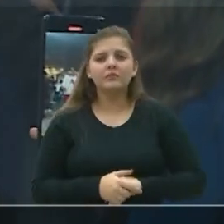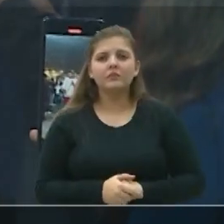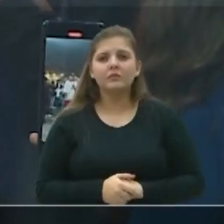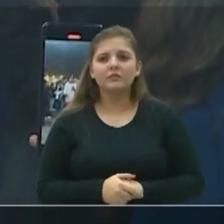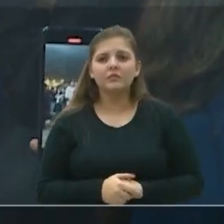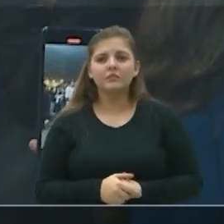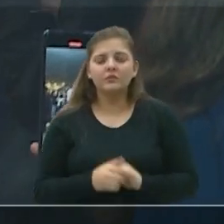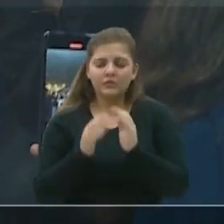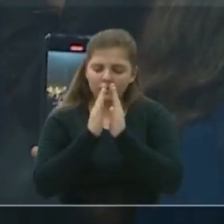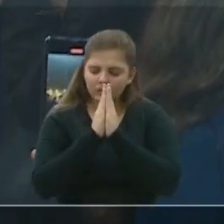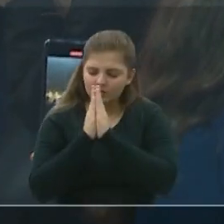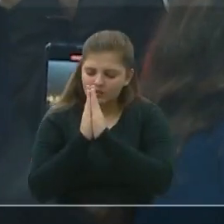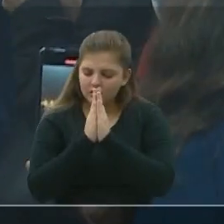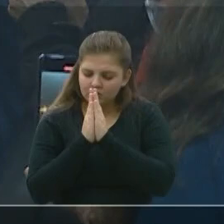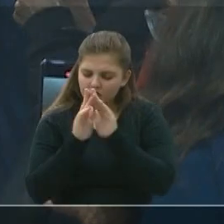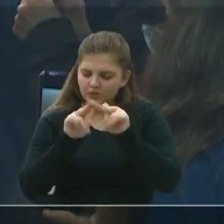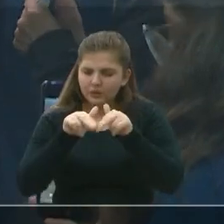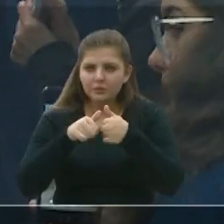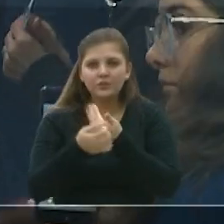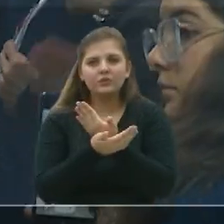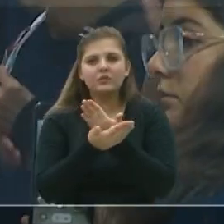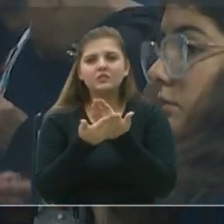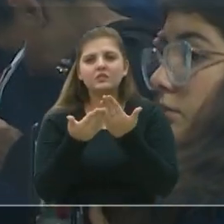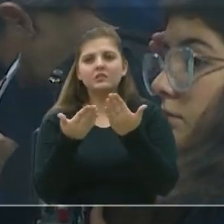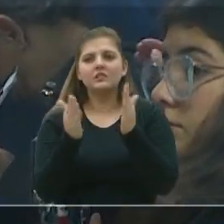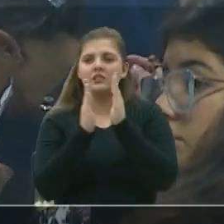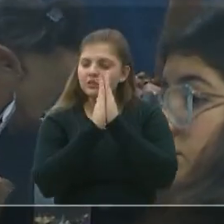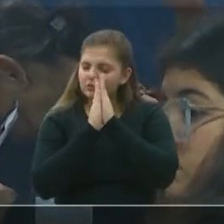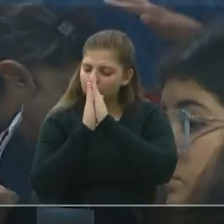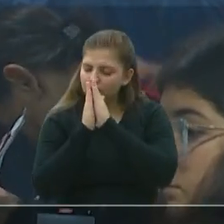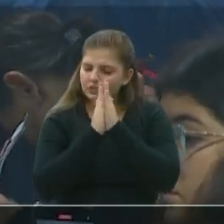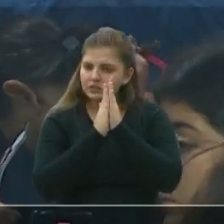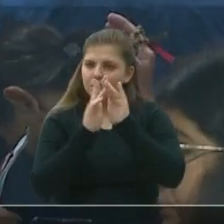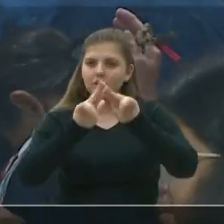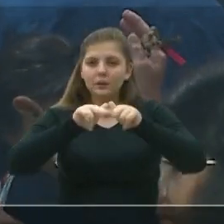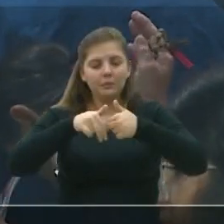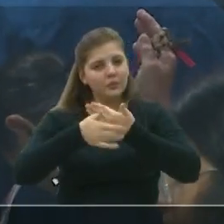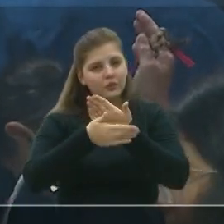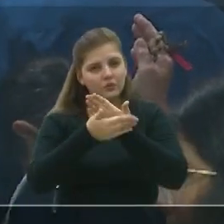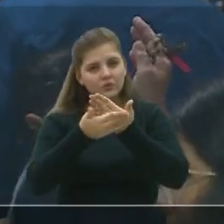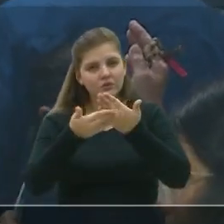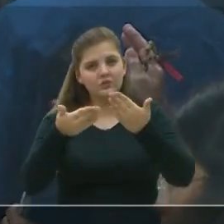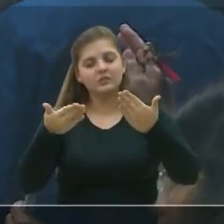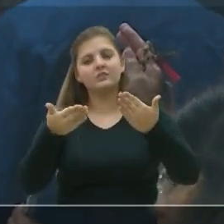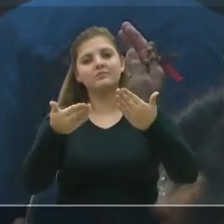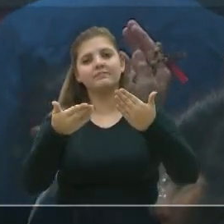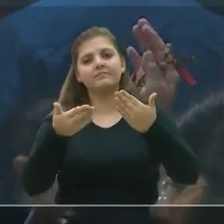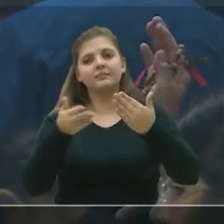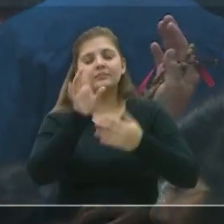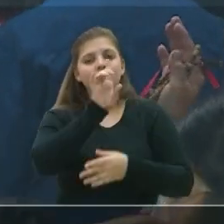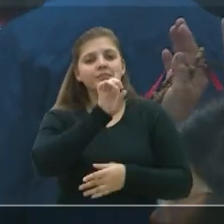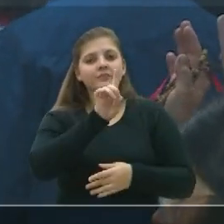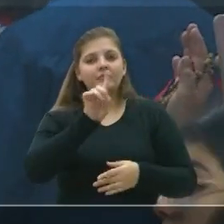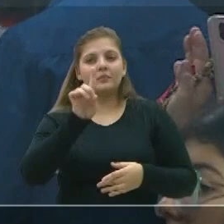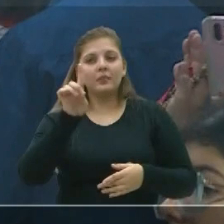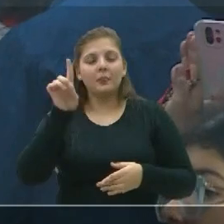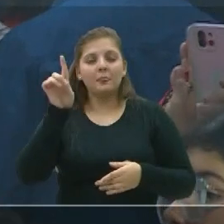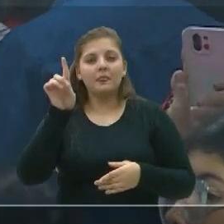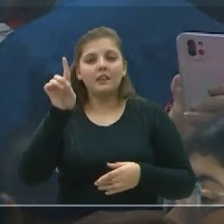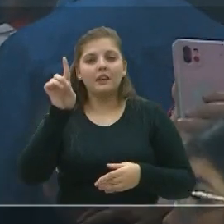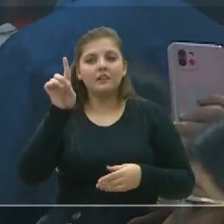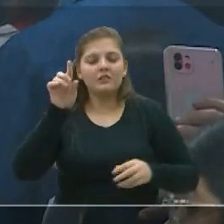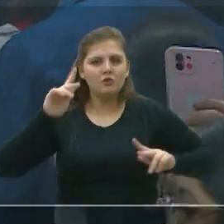Estou rezando por você. Estou rezando por você. Deus vai te